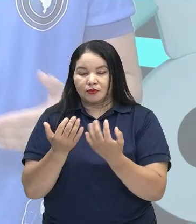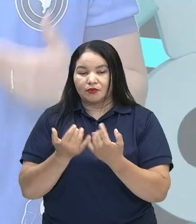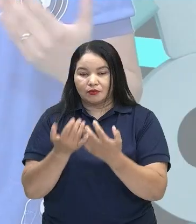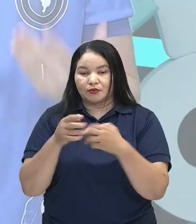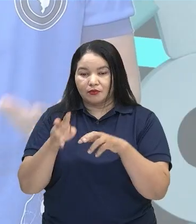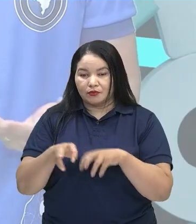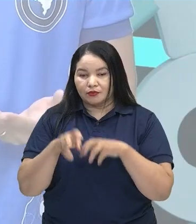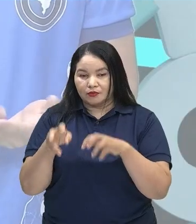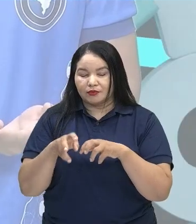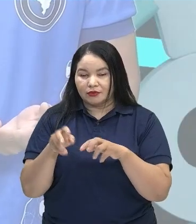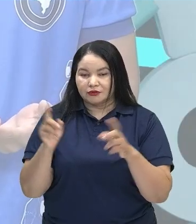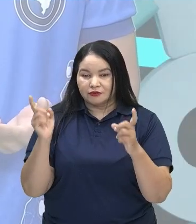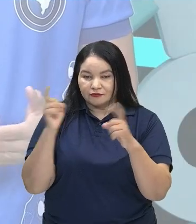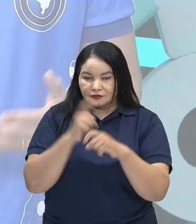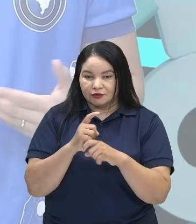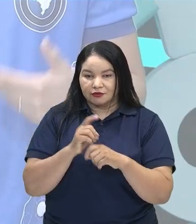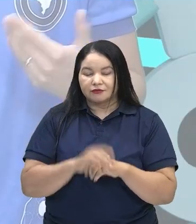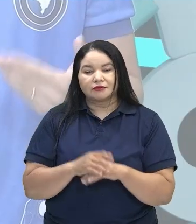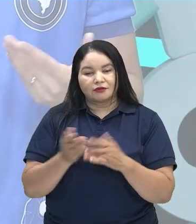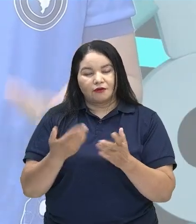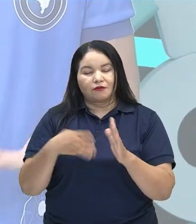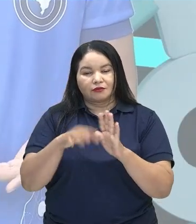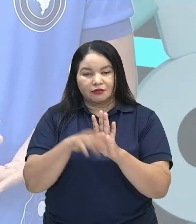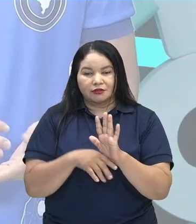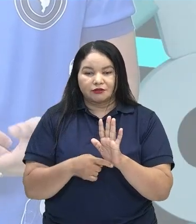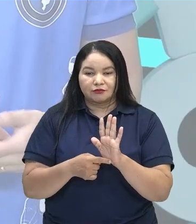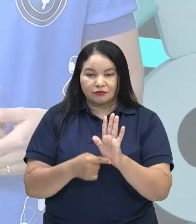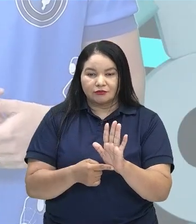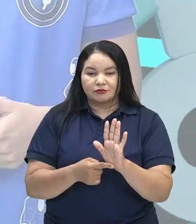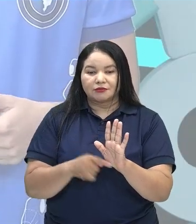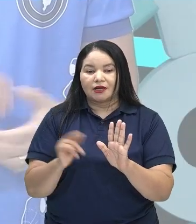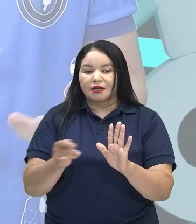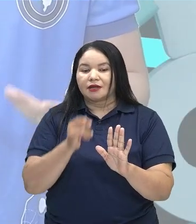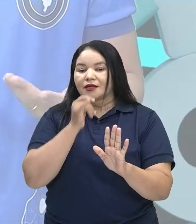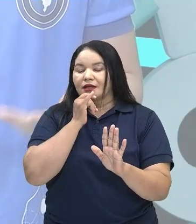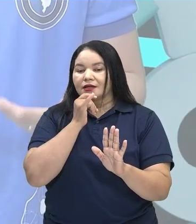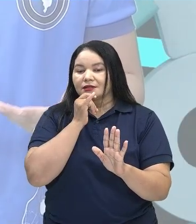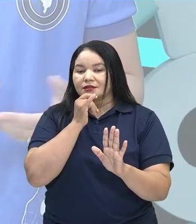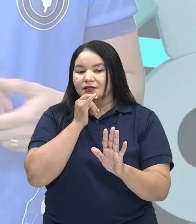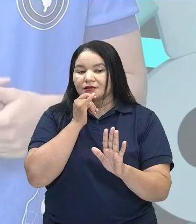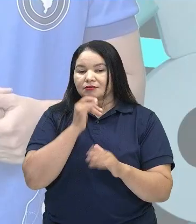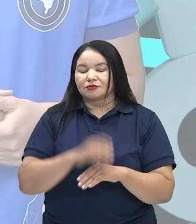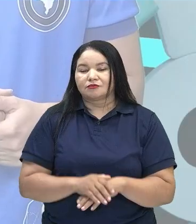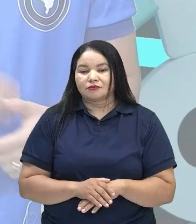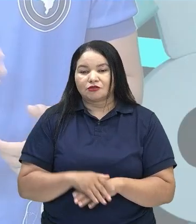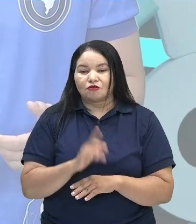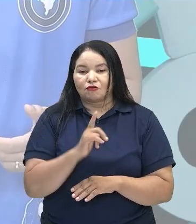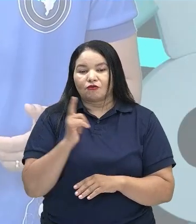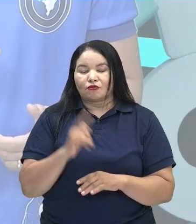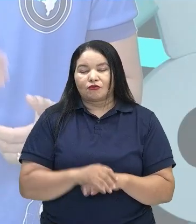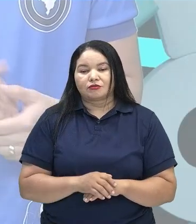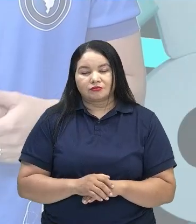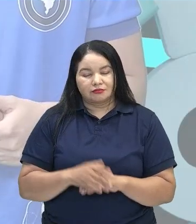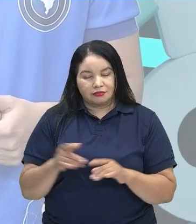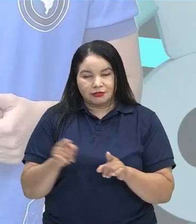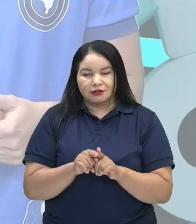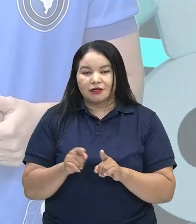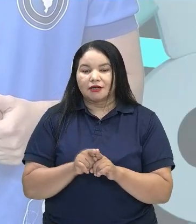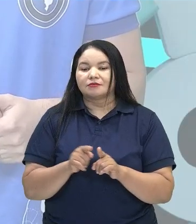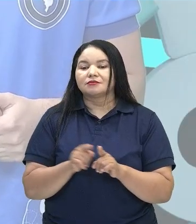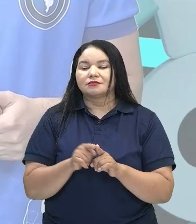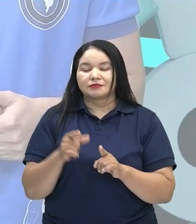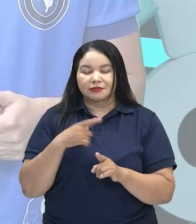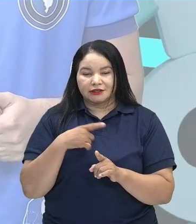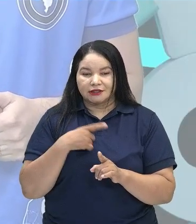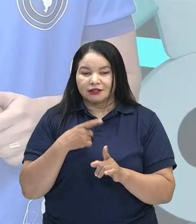texto ele argumentando dessa forma, né? For example. Então, você tem essa ilustração ali,